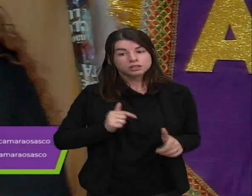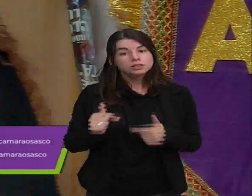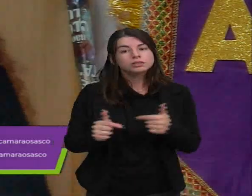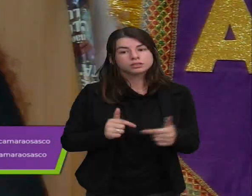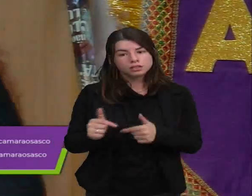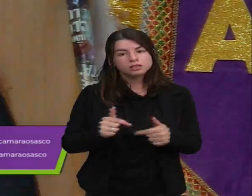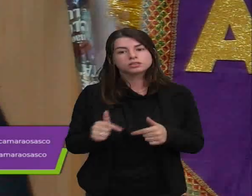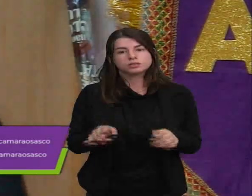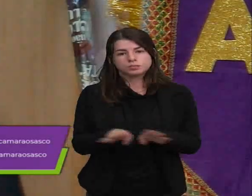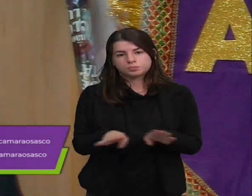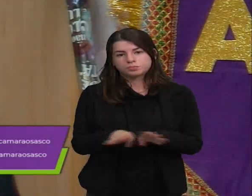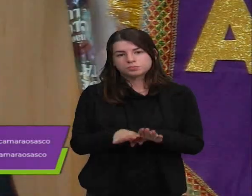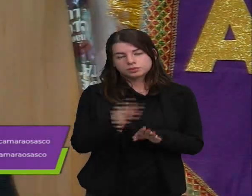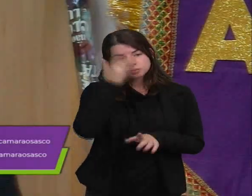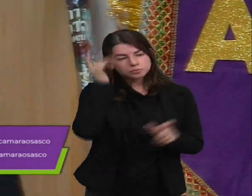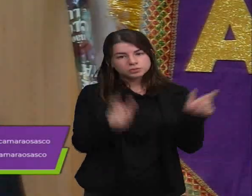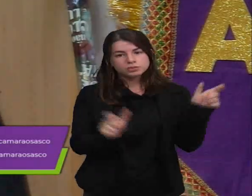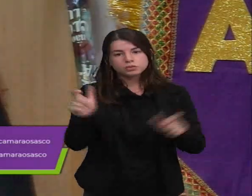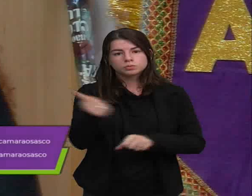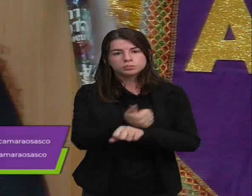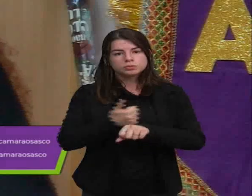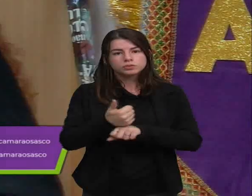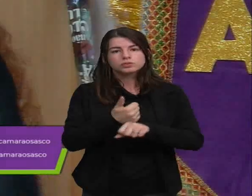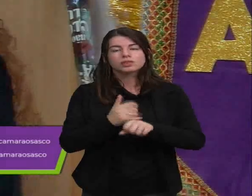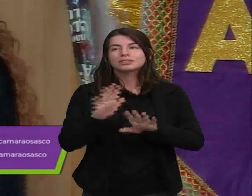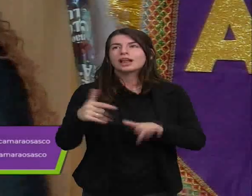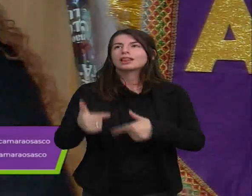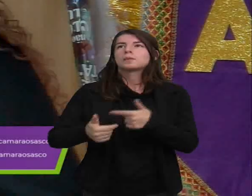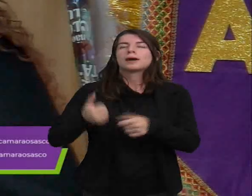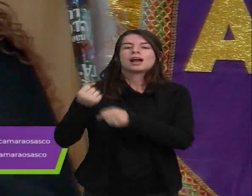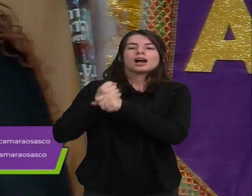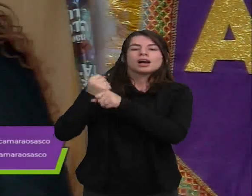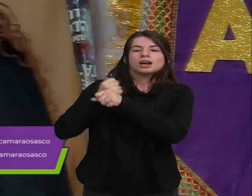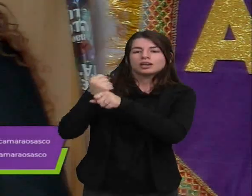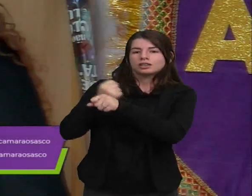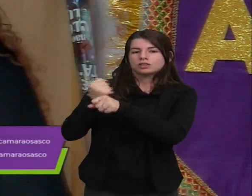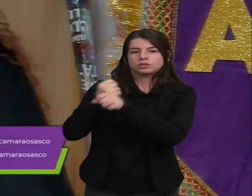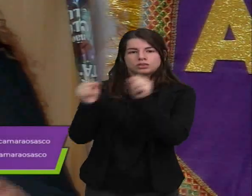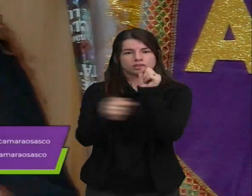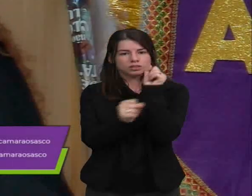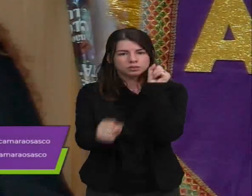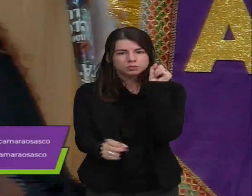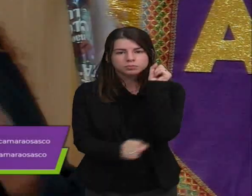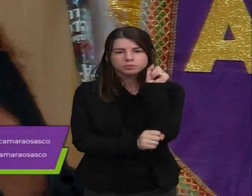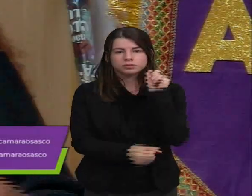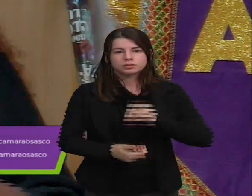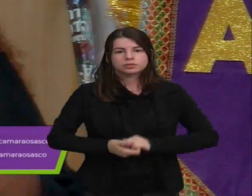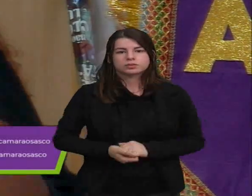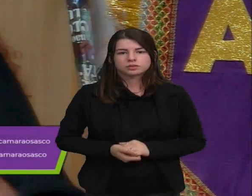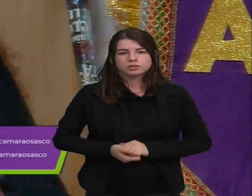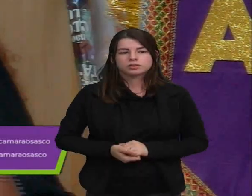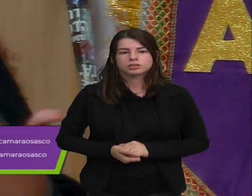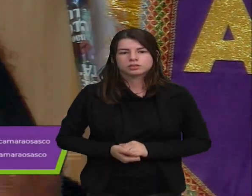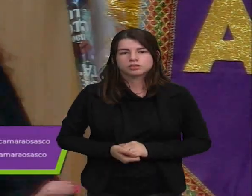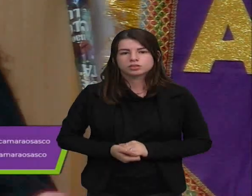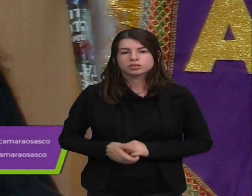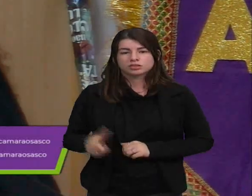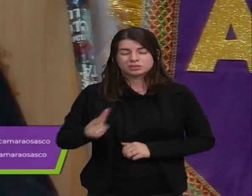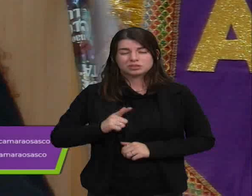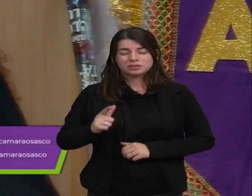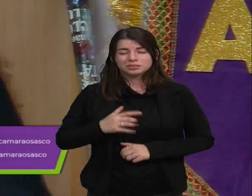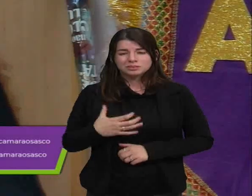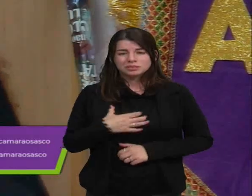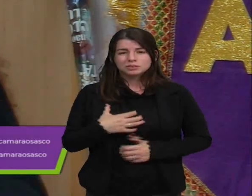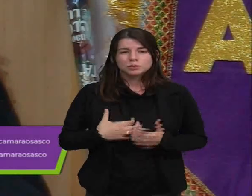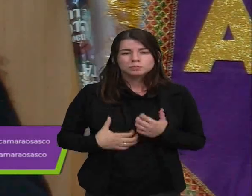das pessoas que estão na Sabesp há tanto tempo vimos aqui o colega com mais de 20 anos de empresa então é algo que realmente tira a nossa paz